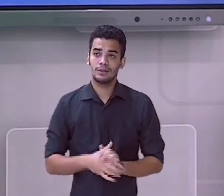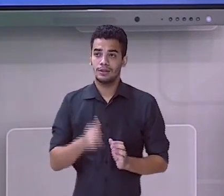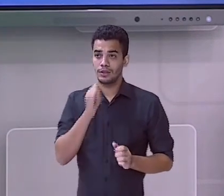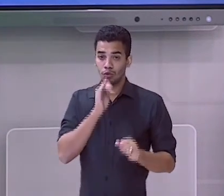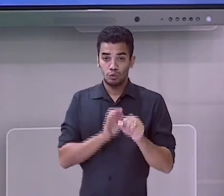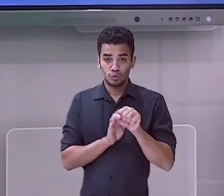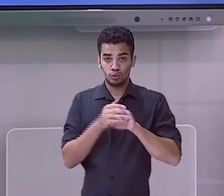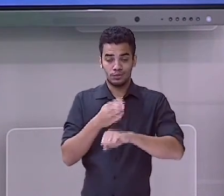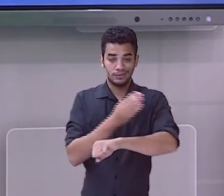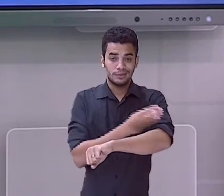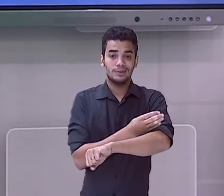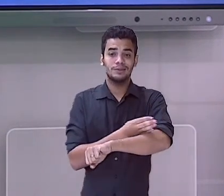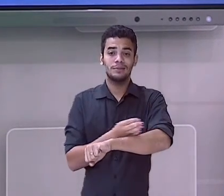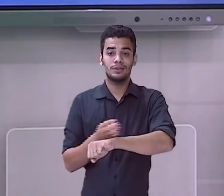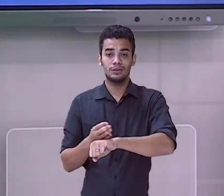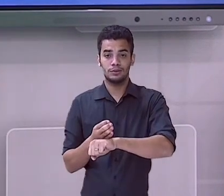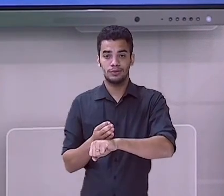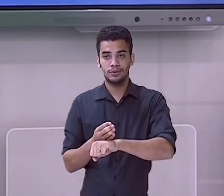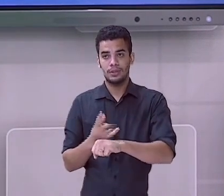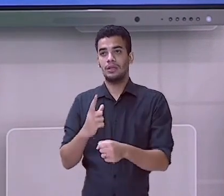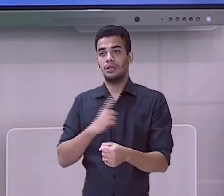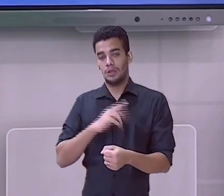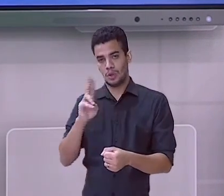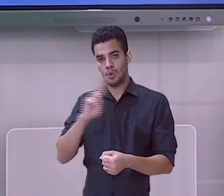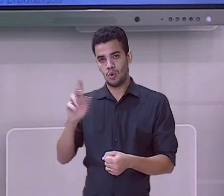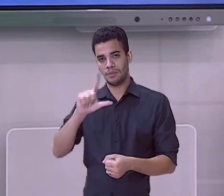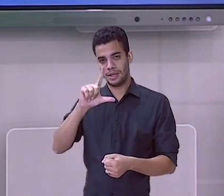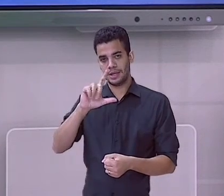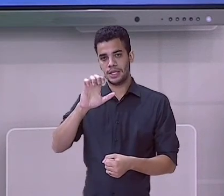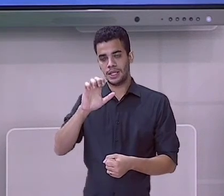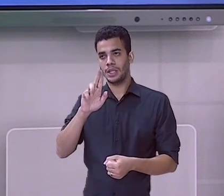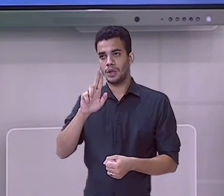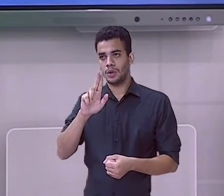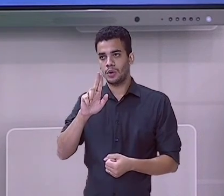brancos, então, são chamados de leucócitos.